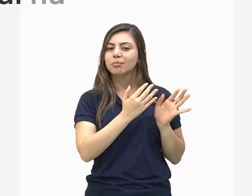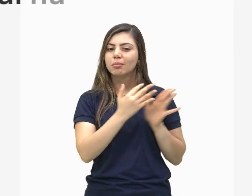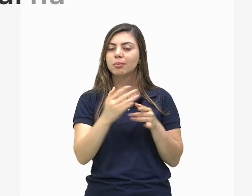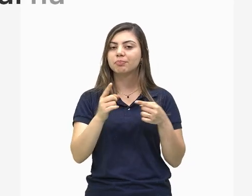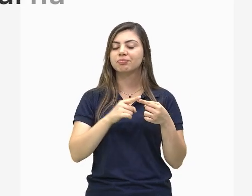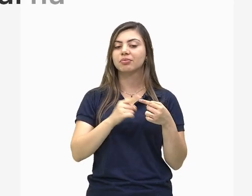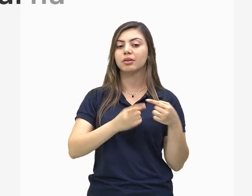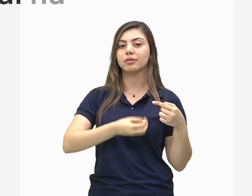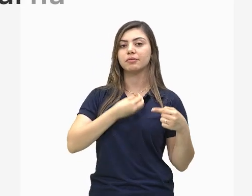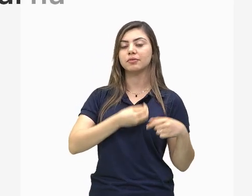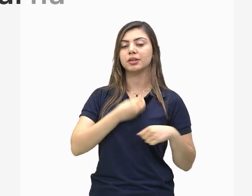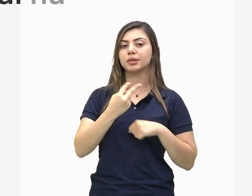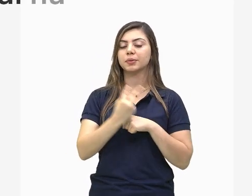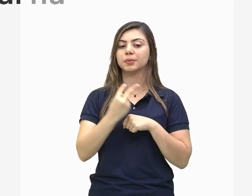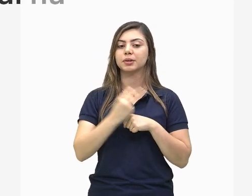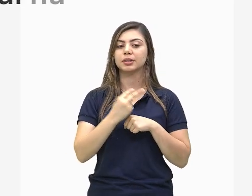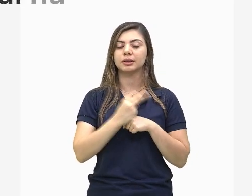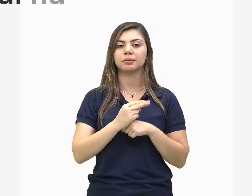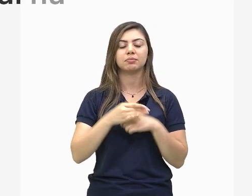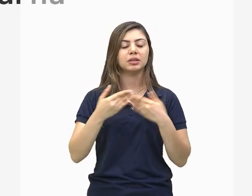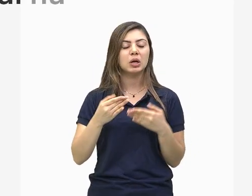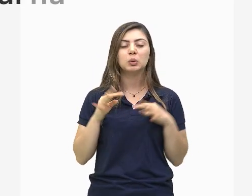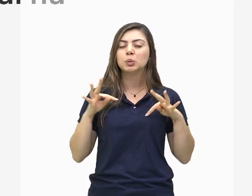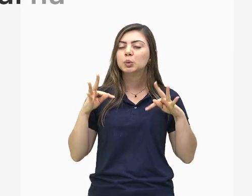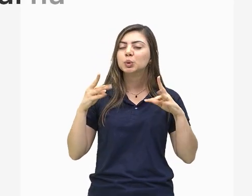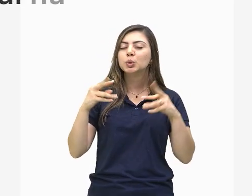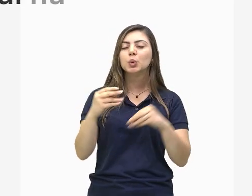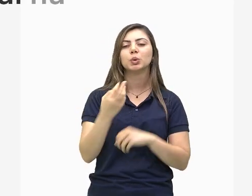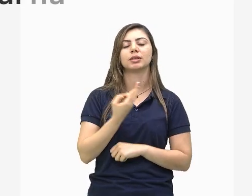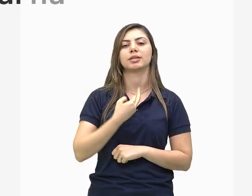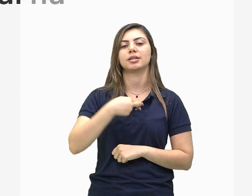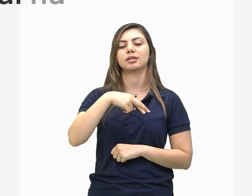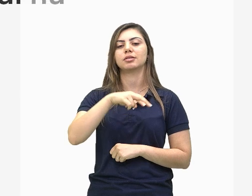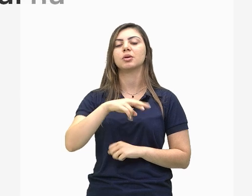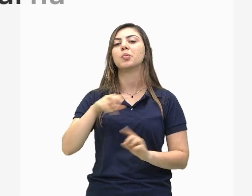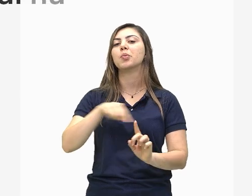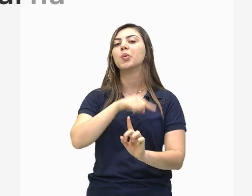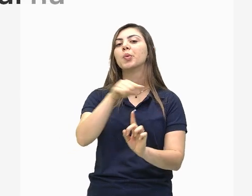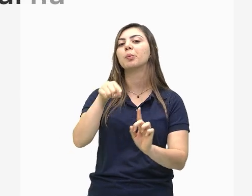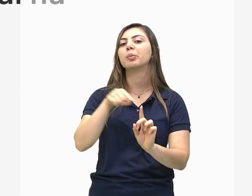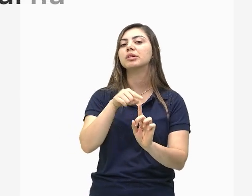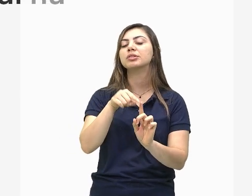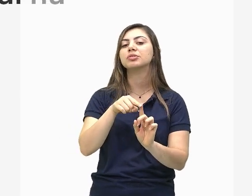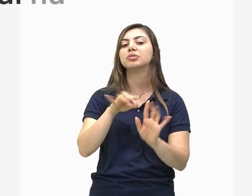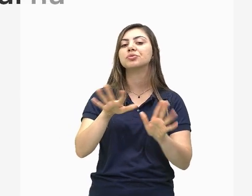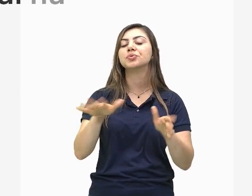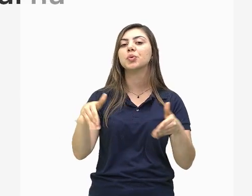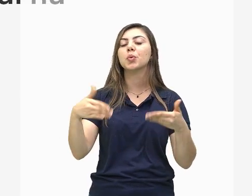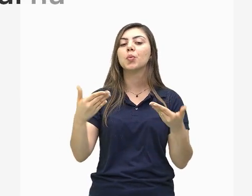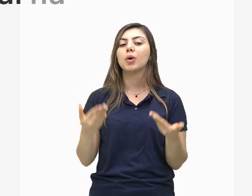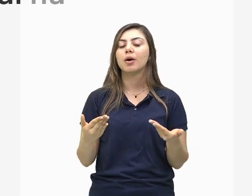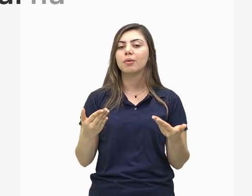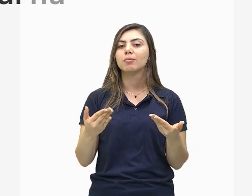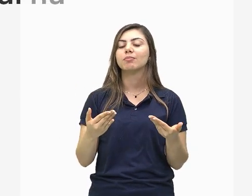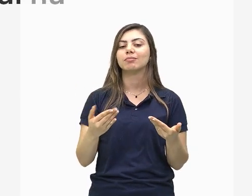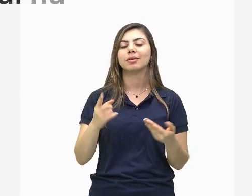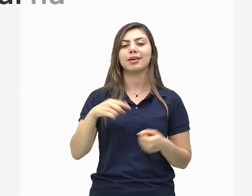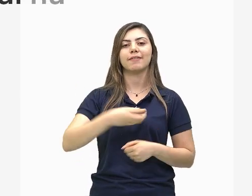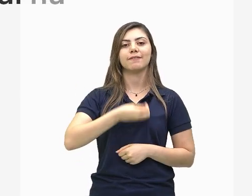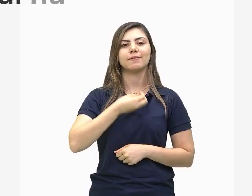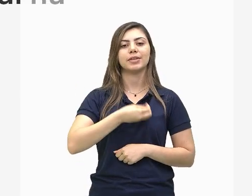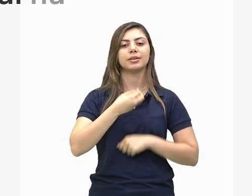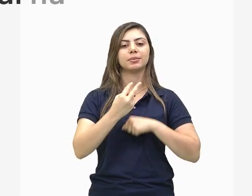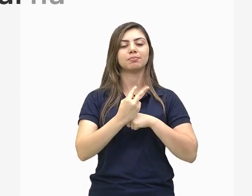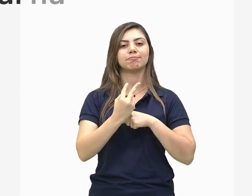preservar a vida. Toda religião tem como princípio a preservação da